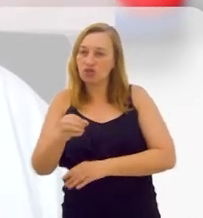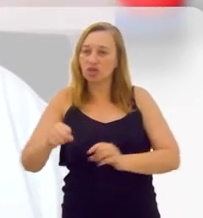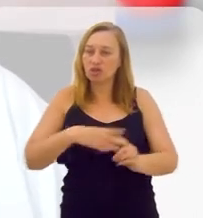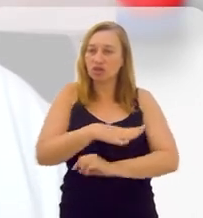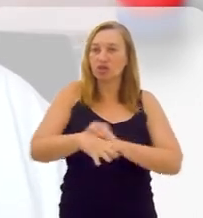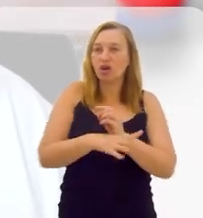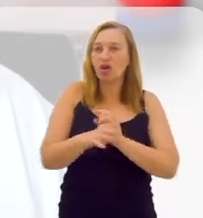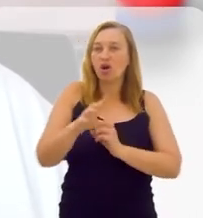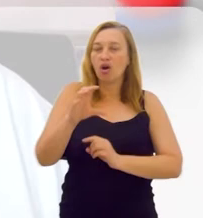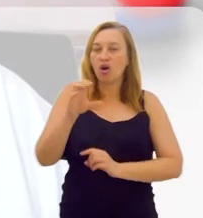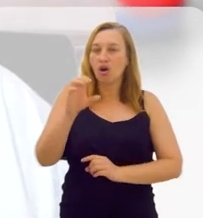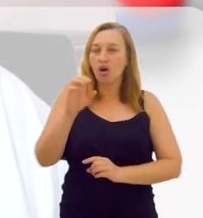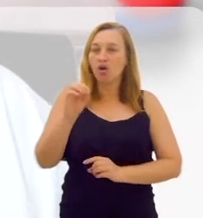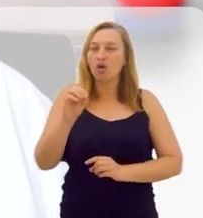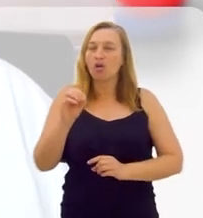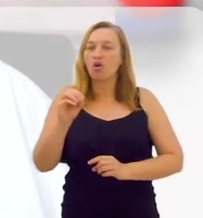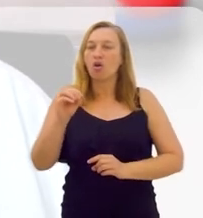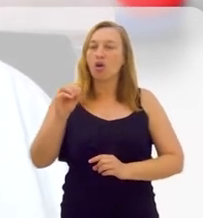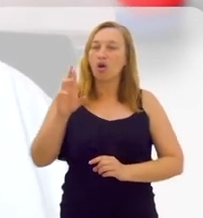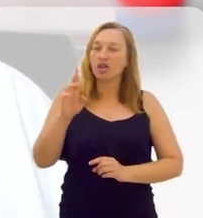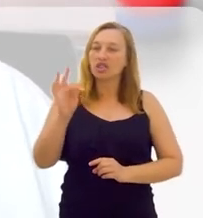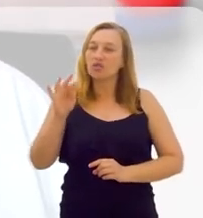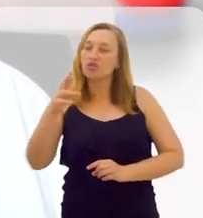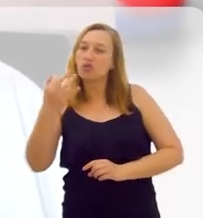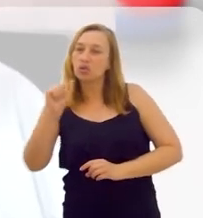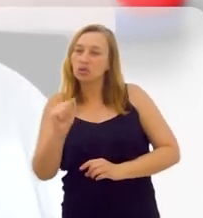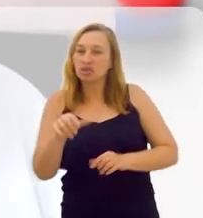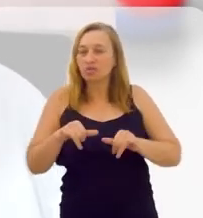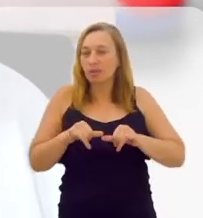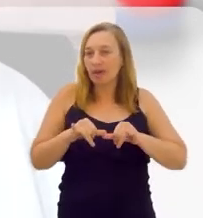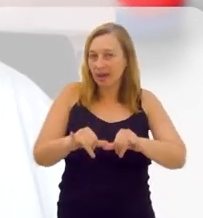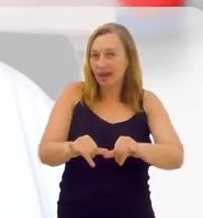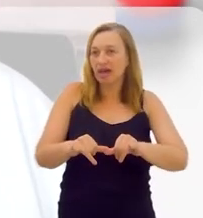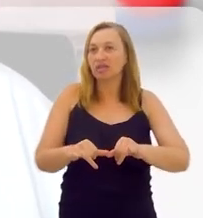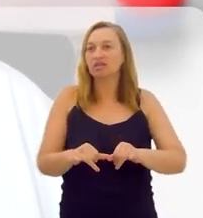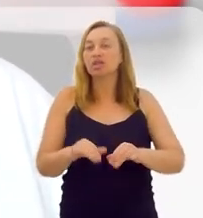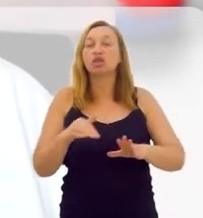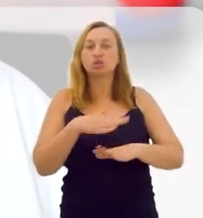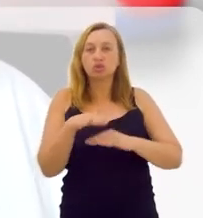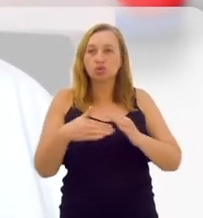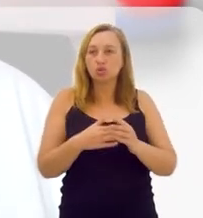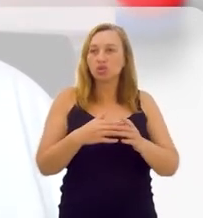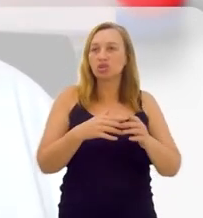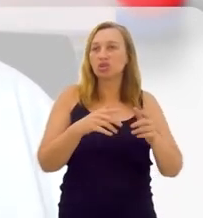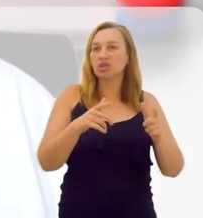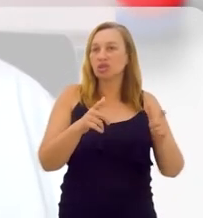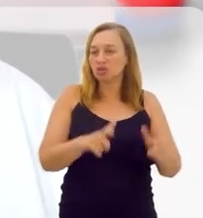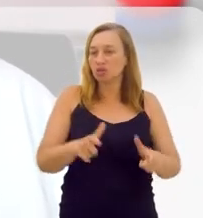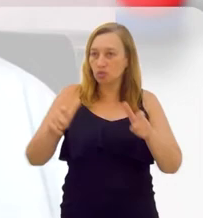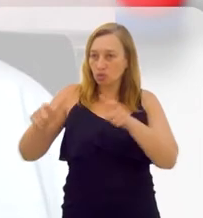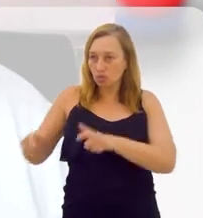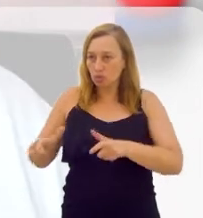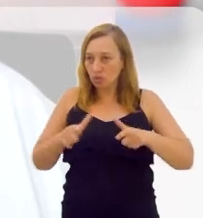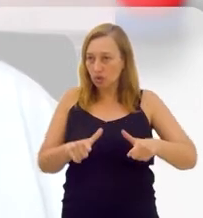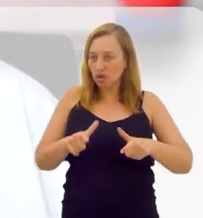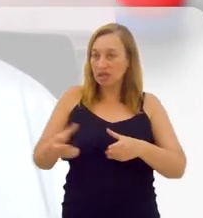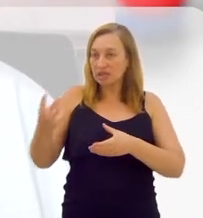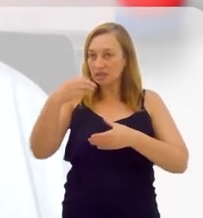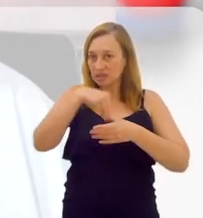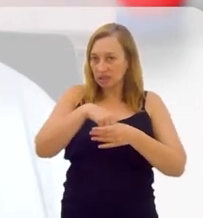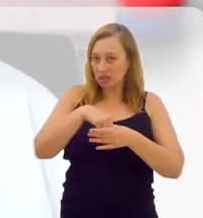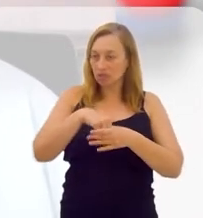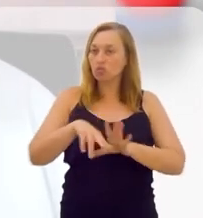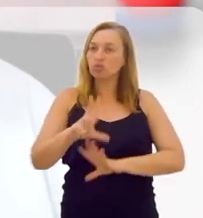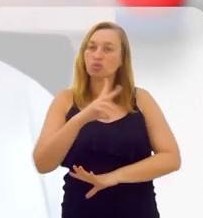para hortifruti, para supermercado, todas essas coisas que